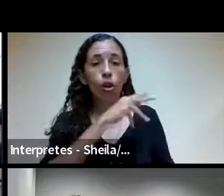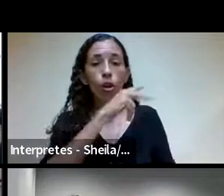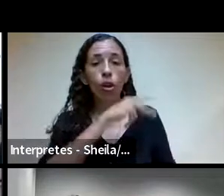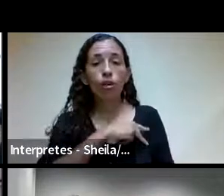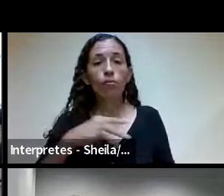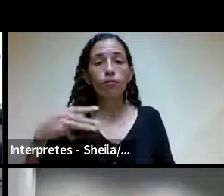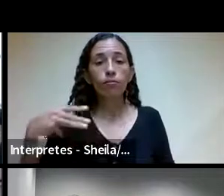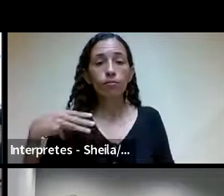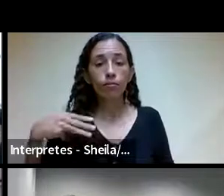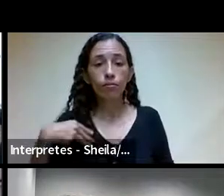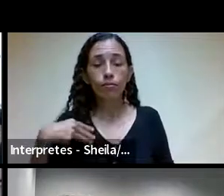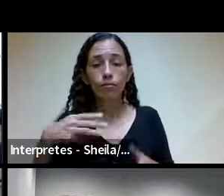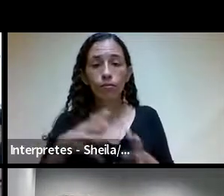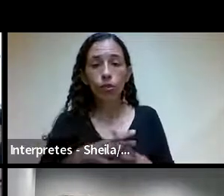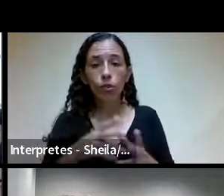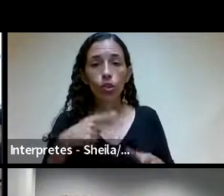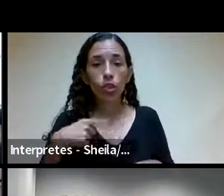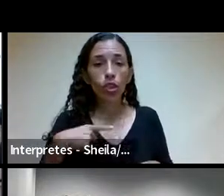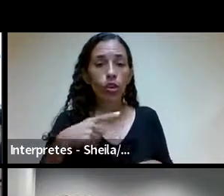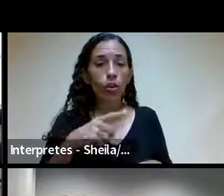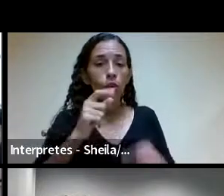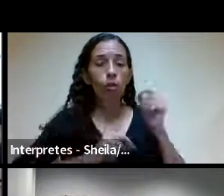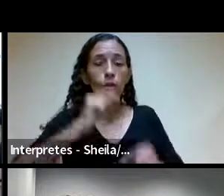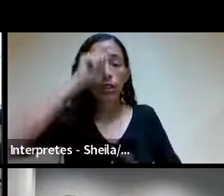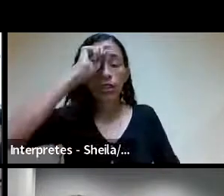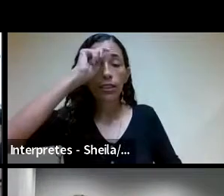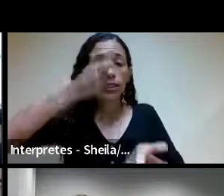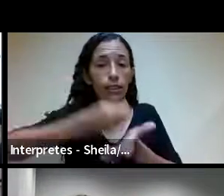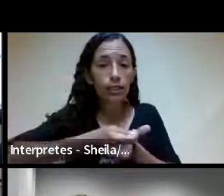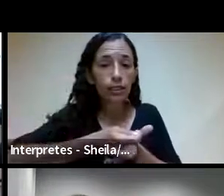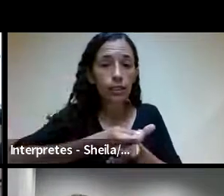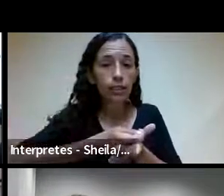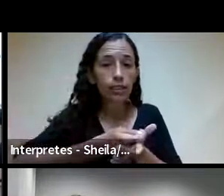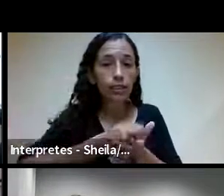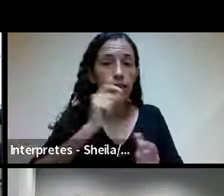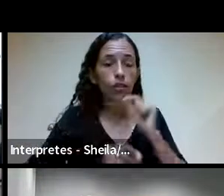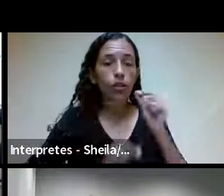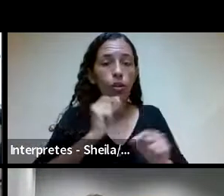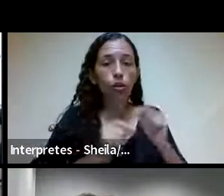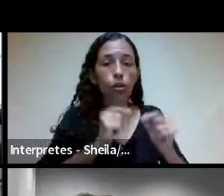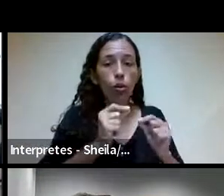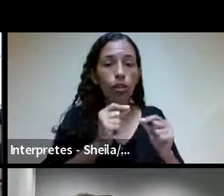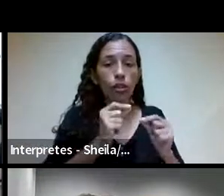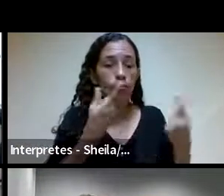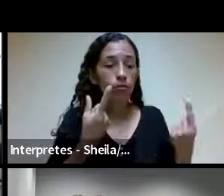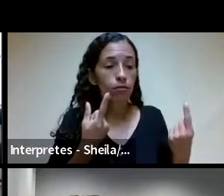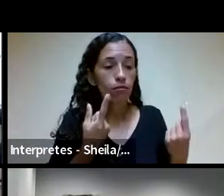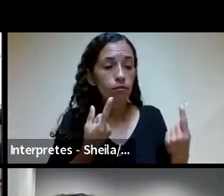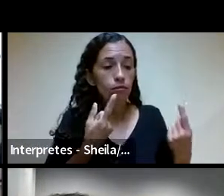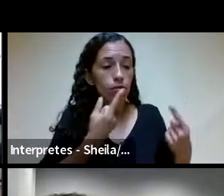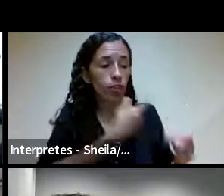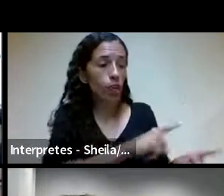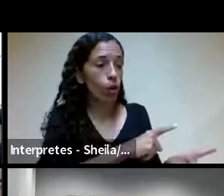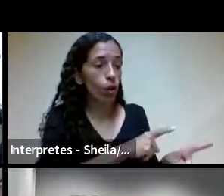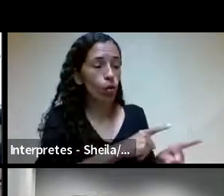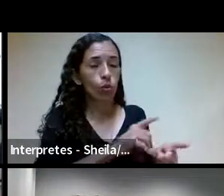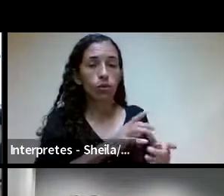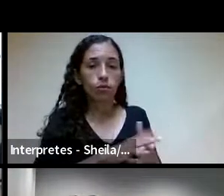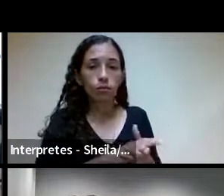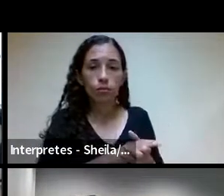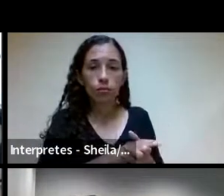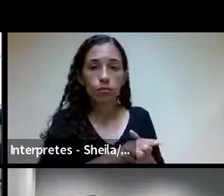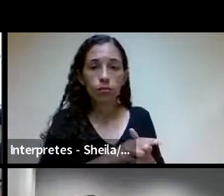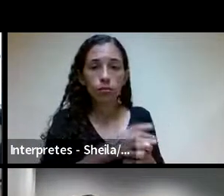processo originário, a nulidade da decisão vergastada me retiraria, em tese, um crédito contra a autora. Por tal